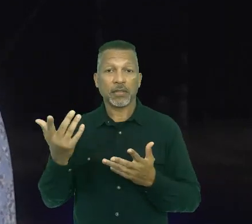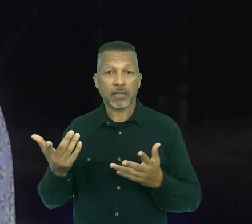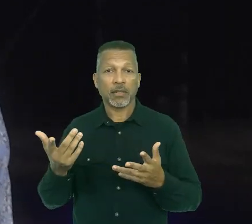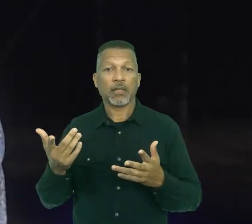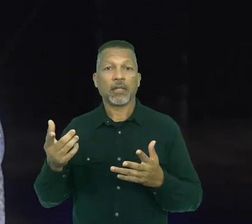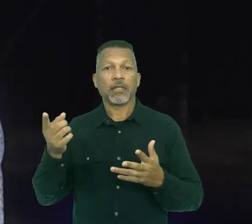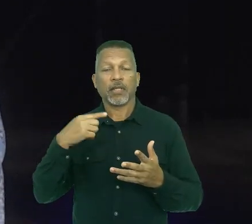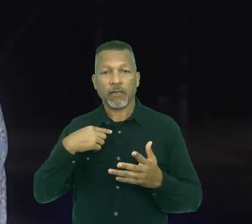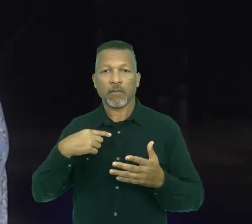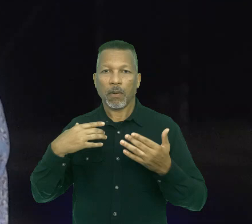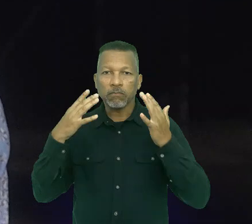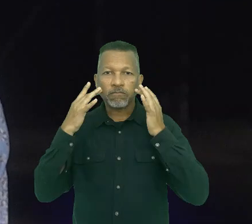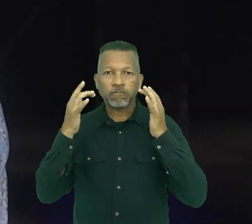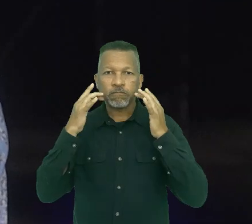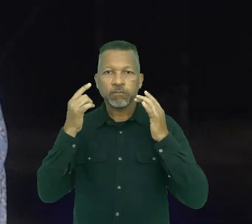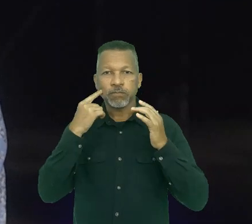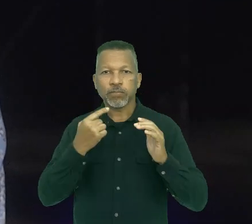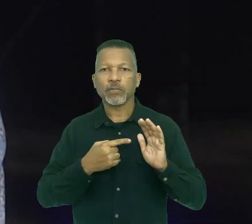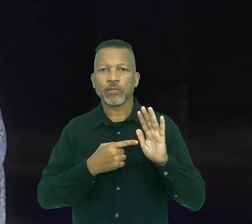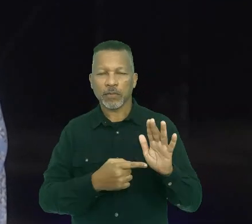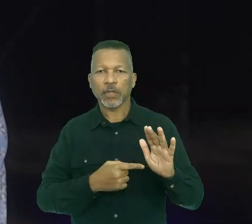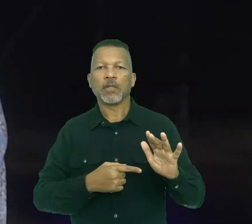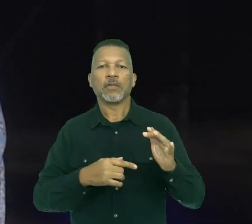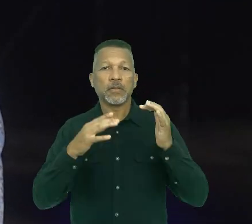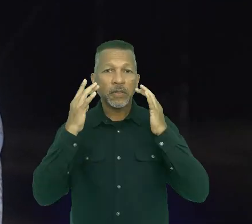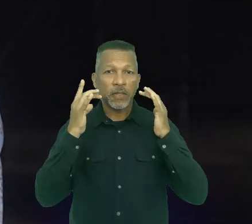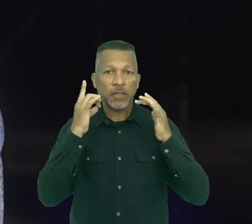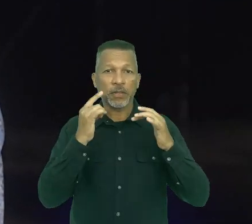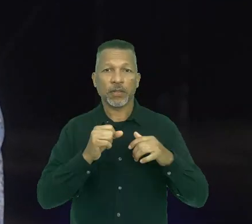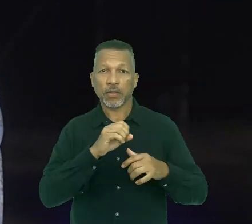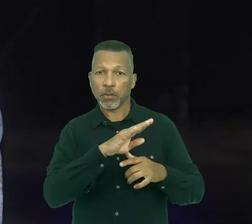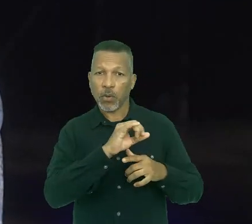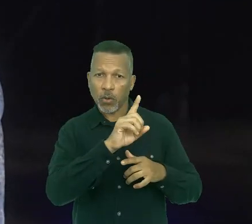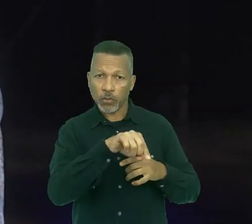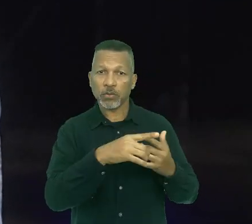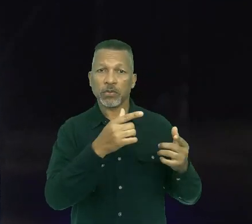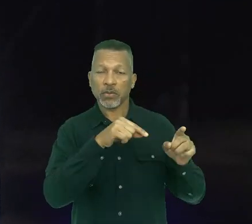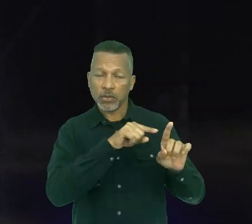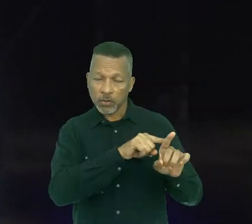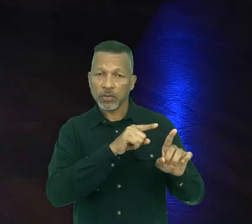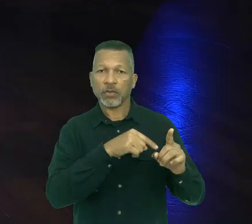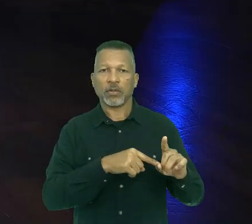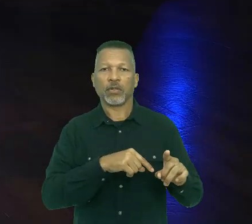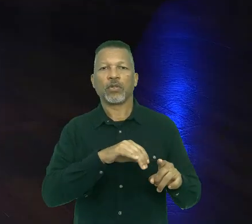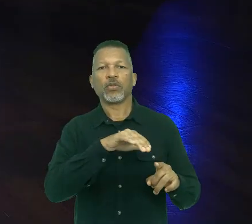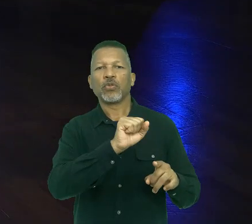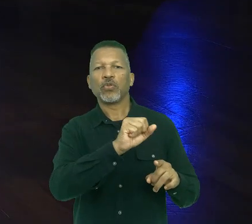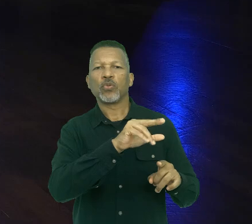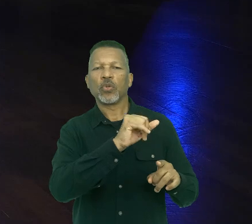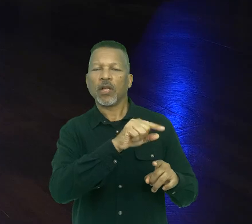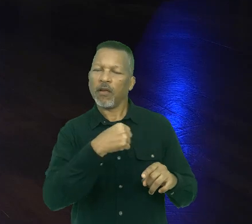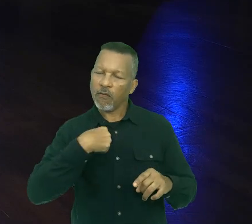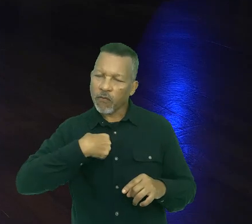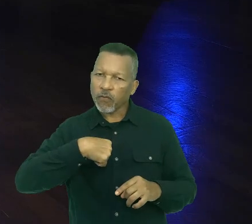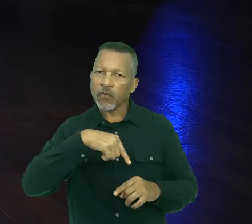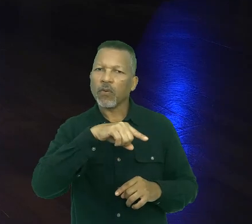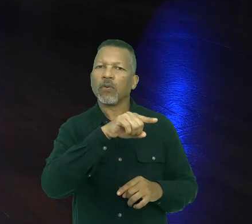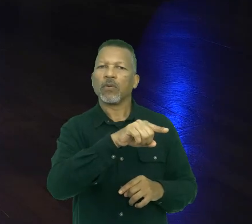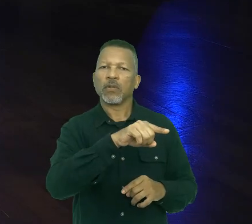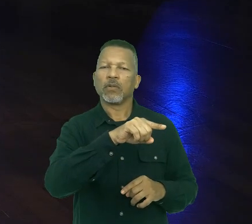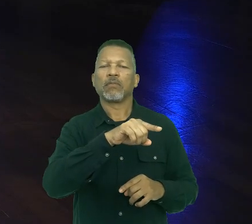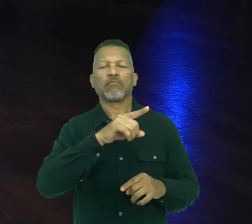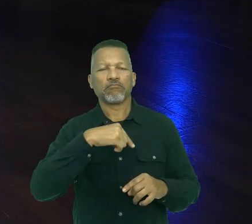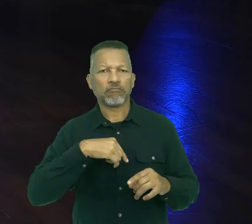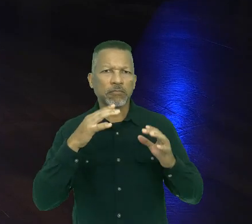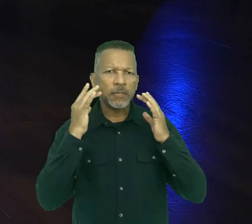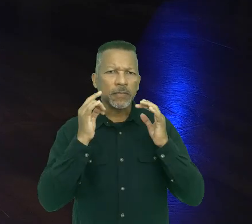teve uma apresentação de teatro lá no Teatro de Bolso, um grupo de fora, da Sula Mavrudes. Eu fui, cheguei no Teatro de Bolso e